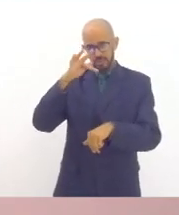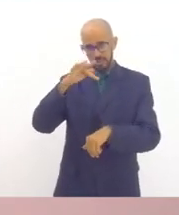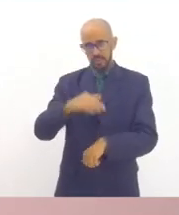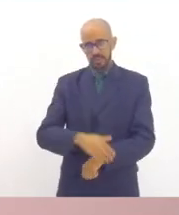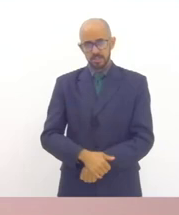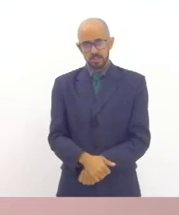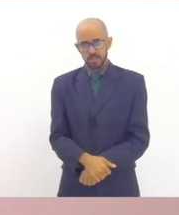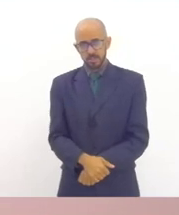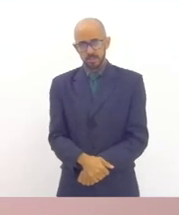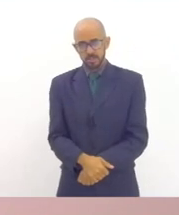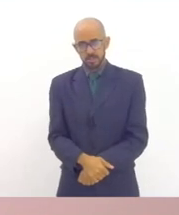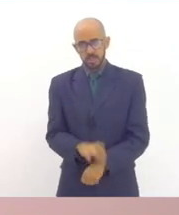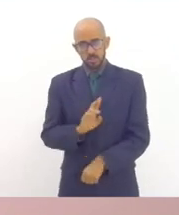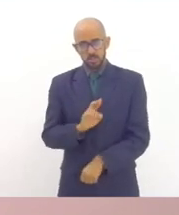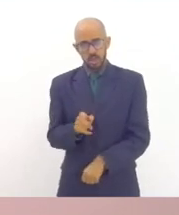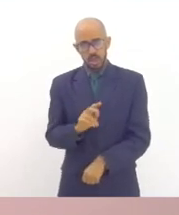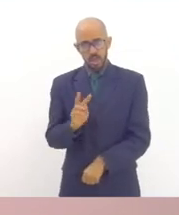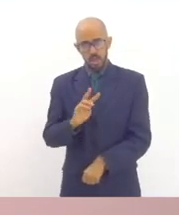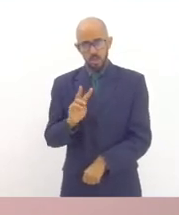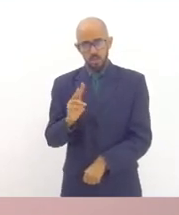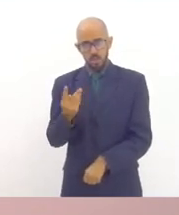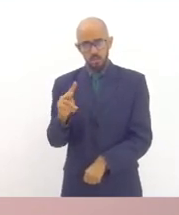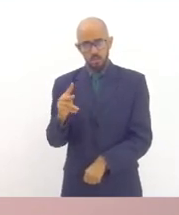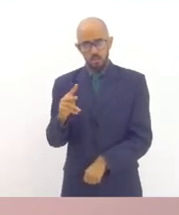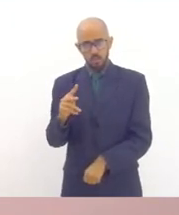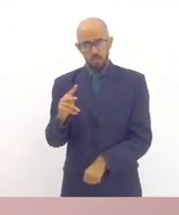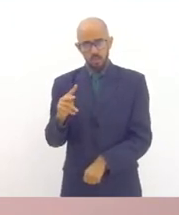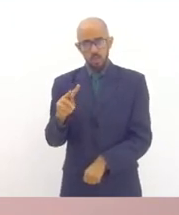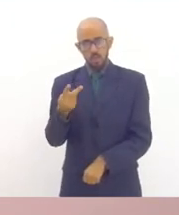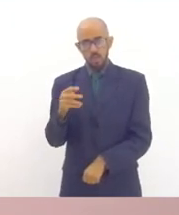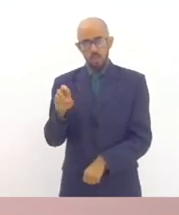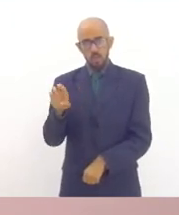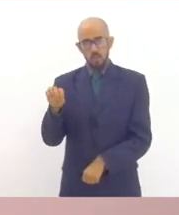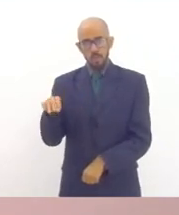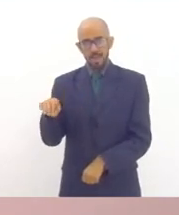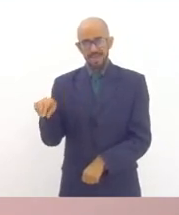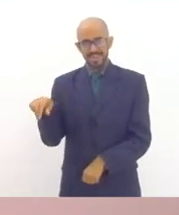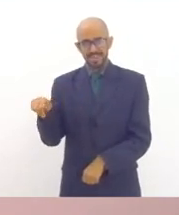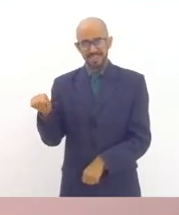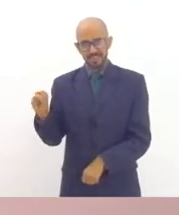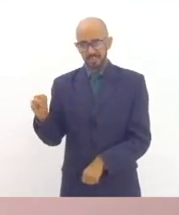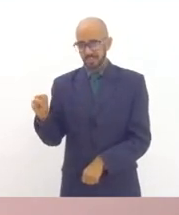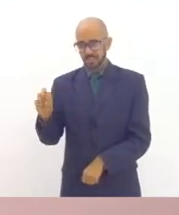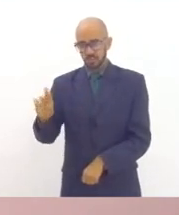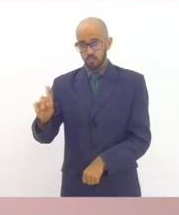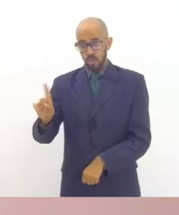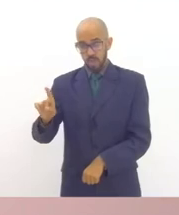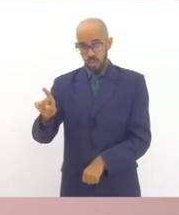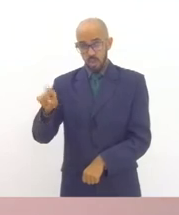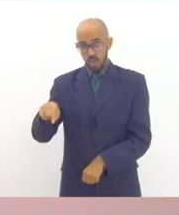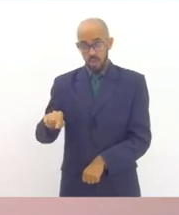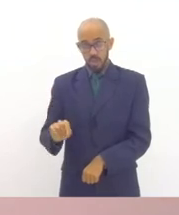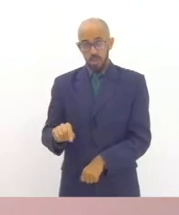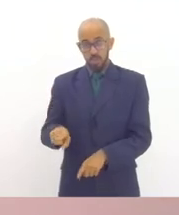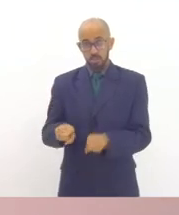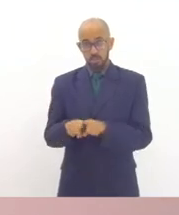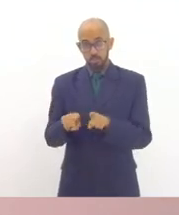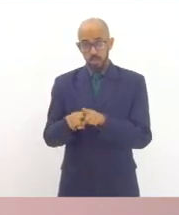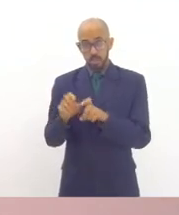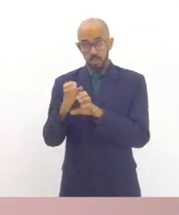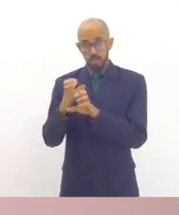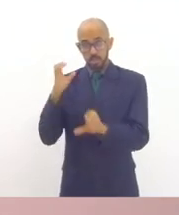E não é de humanas, não, engenharia. O prêmio CAPES de 2010 de engenharia, em